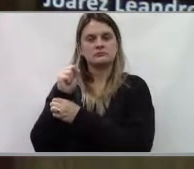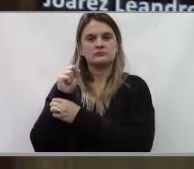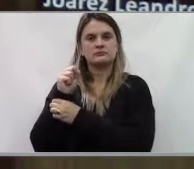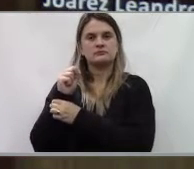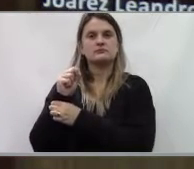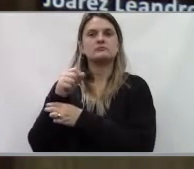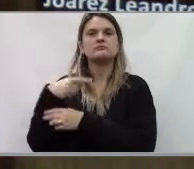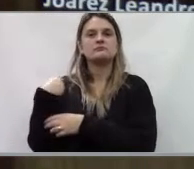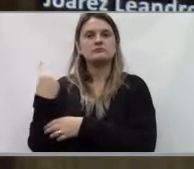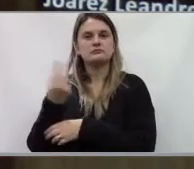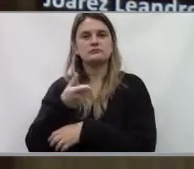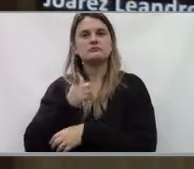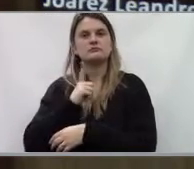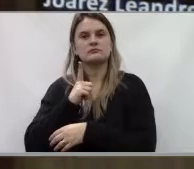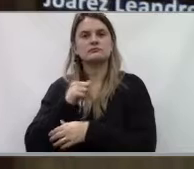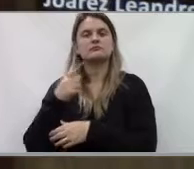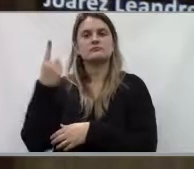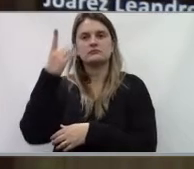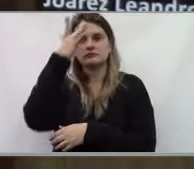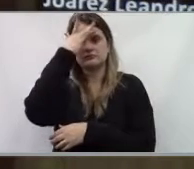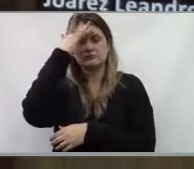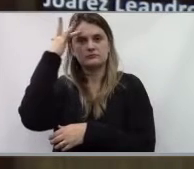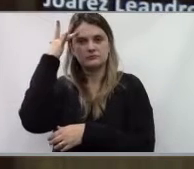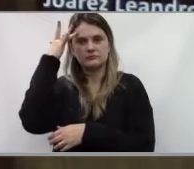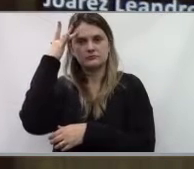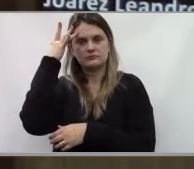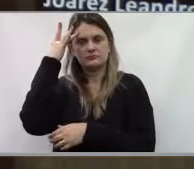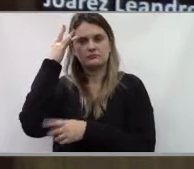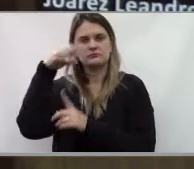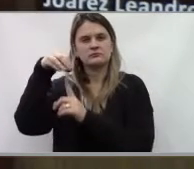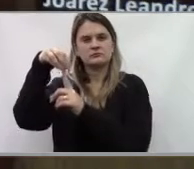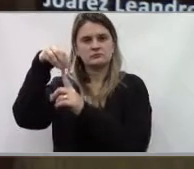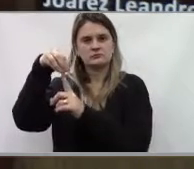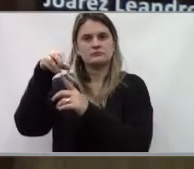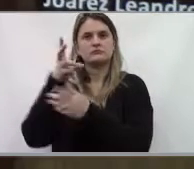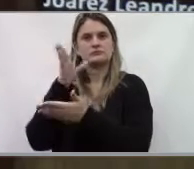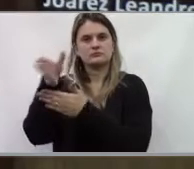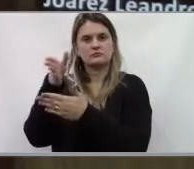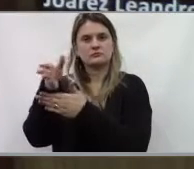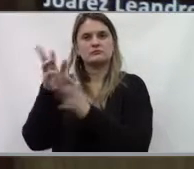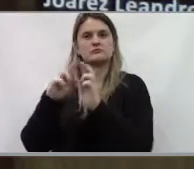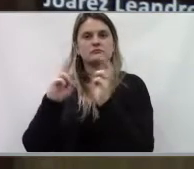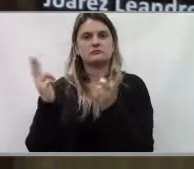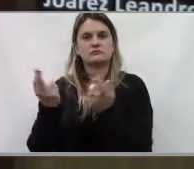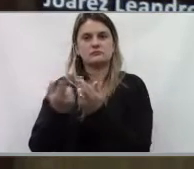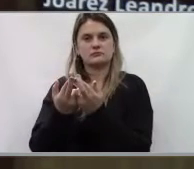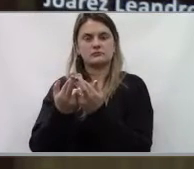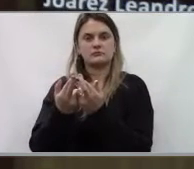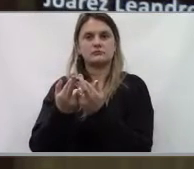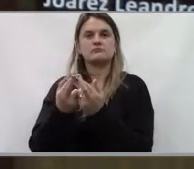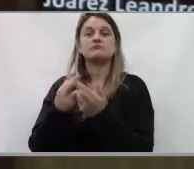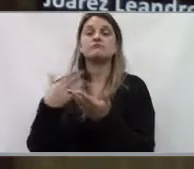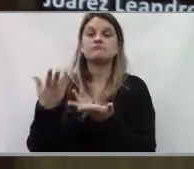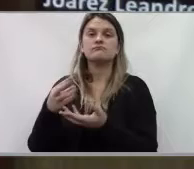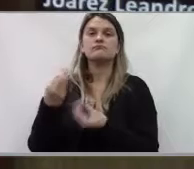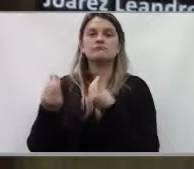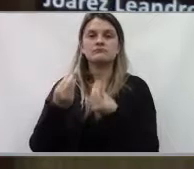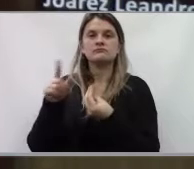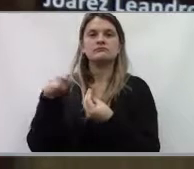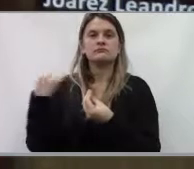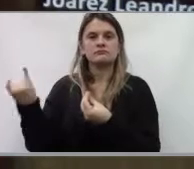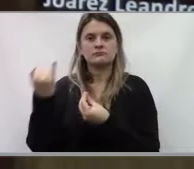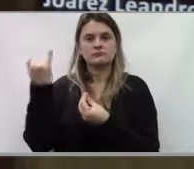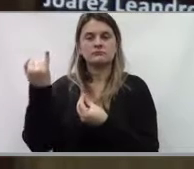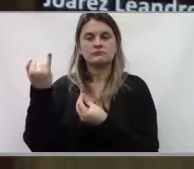de Segurança, e nós temos sempre algum representante lá nas reuniões do Conselho. E vejam só